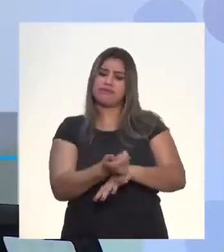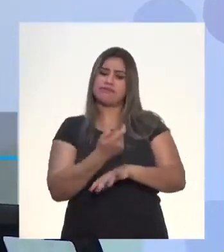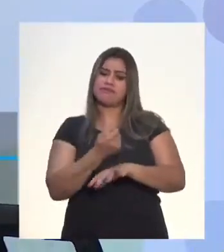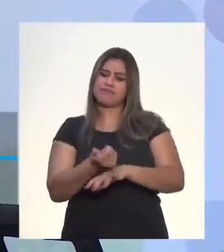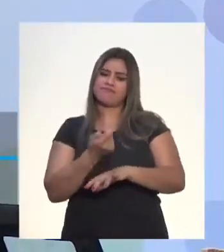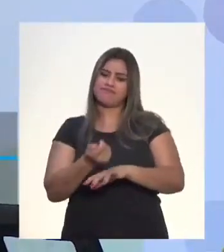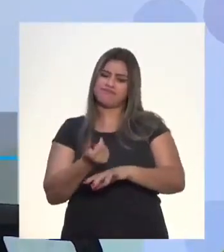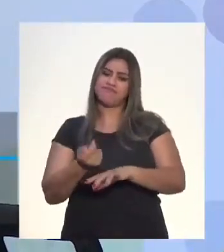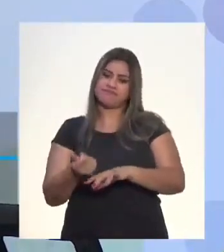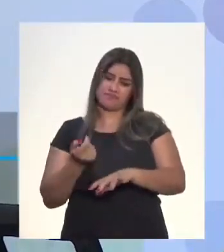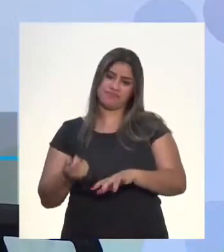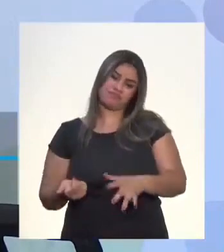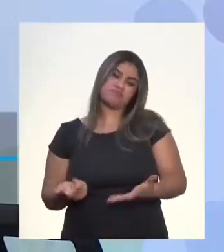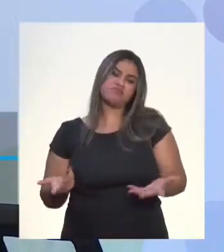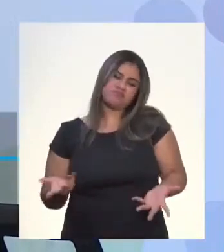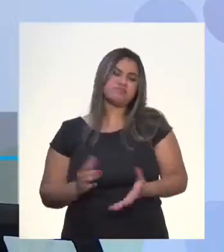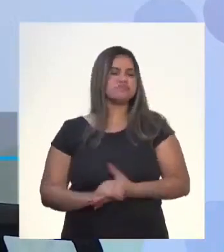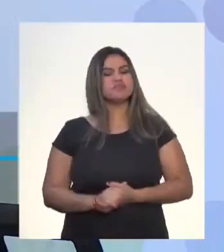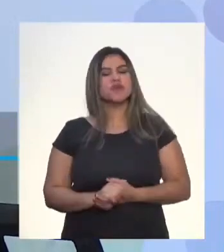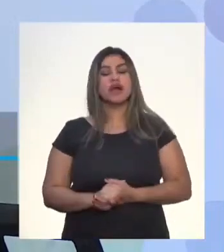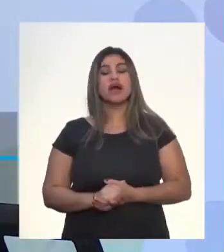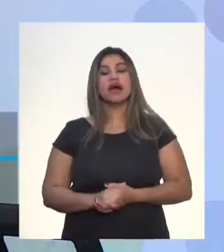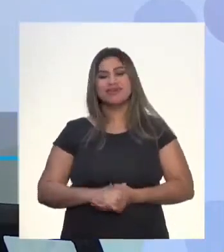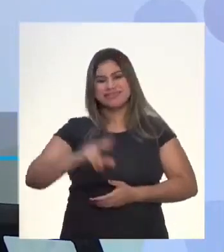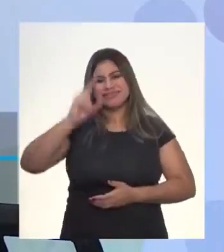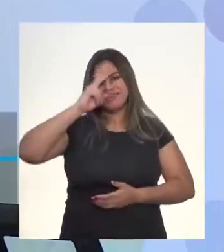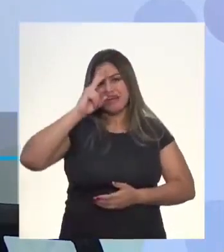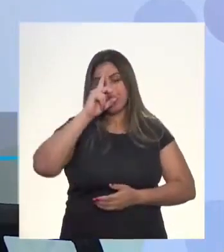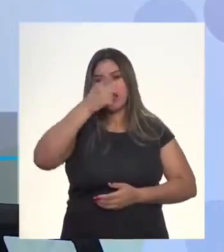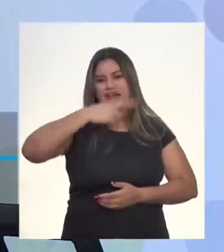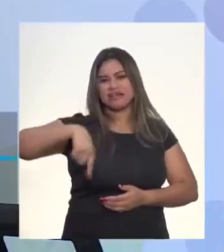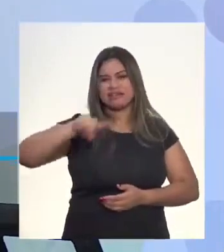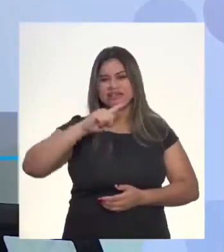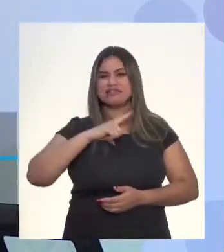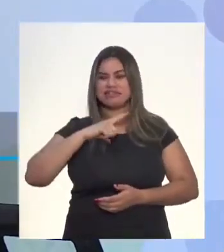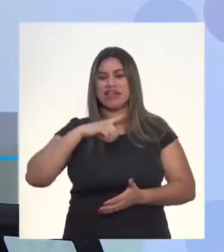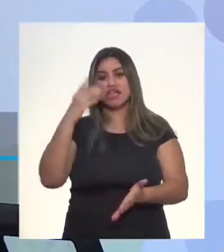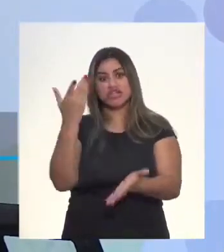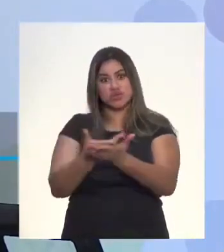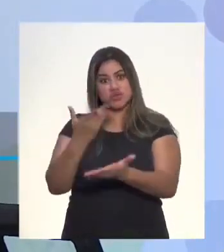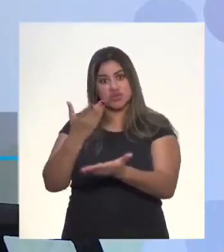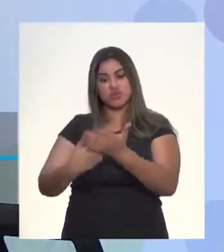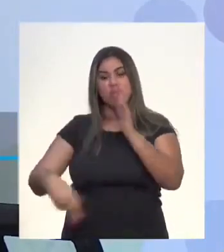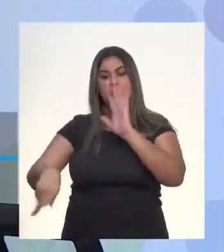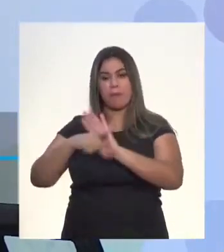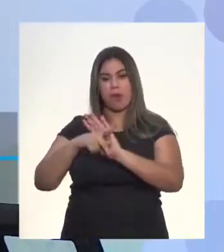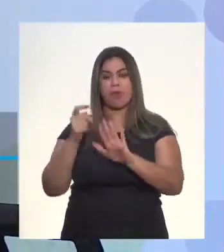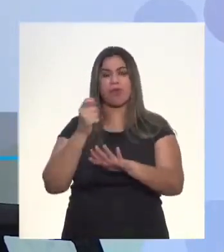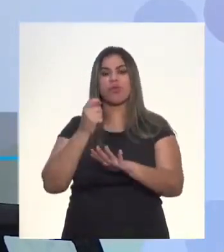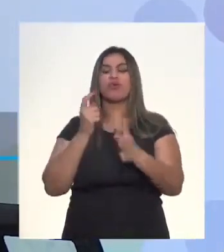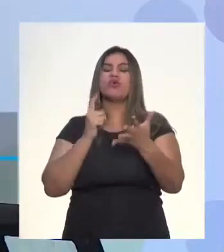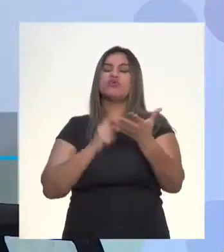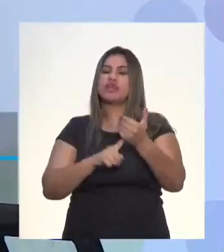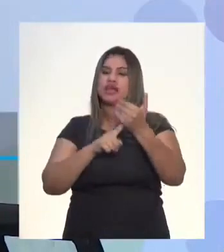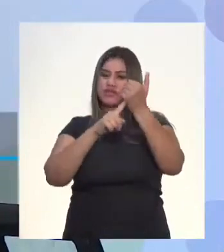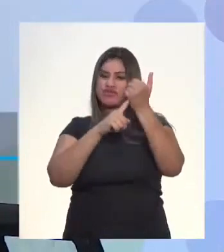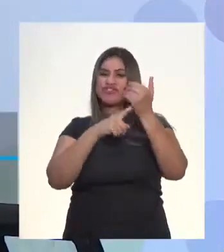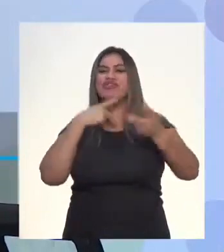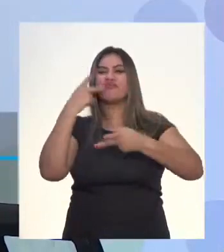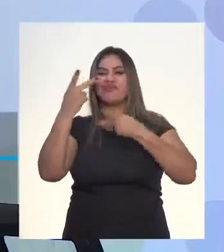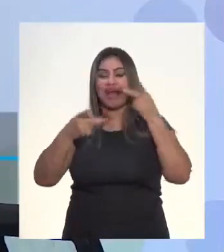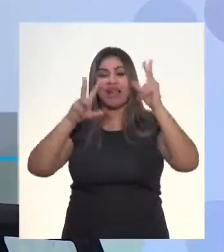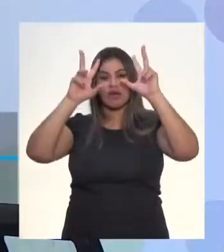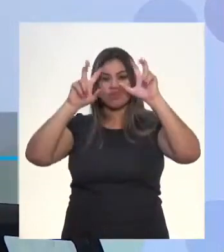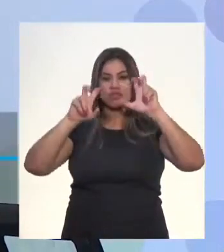fake news. Né? Lembrando, a gente tem, inclusive, uma aula de fake news que a gente, de tecnologia, onde a gente fala